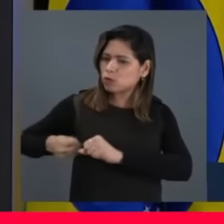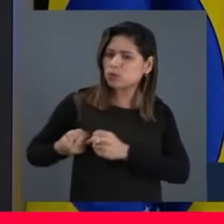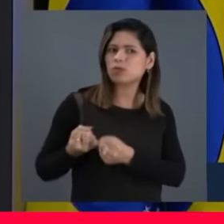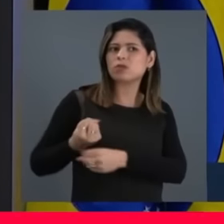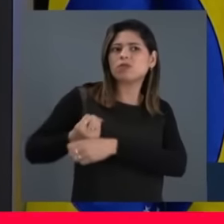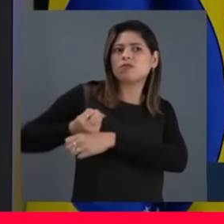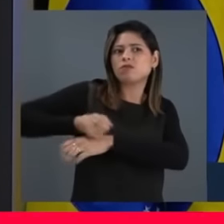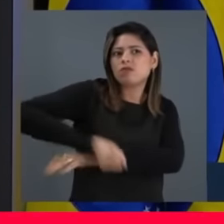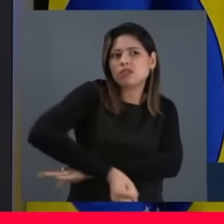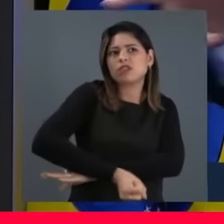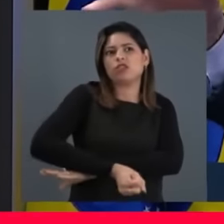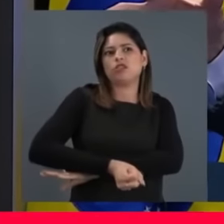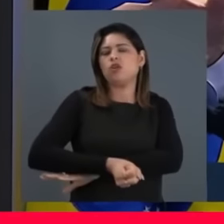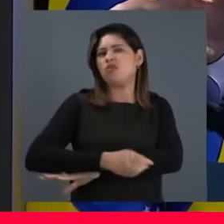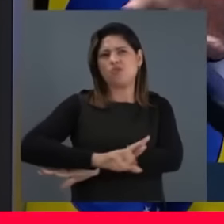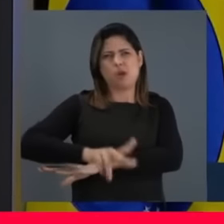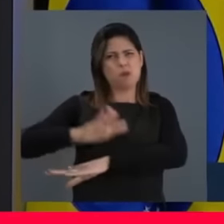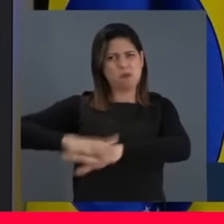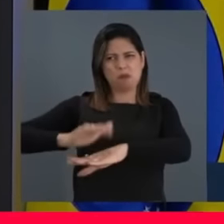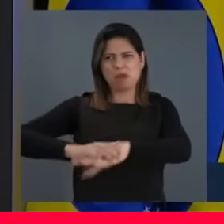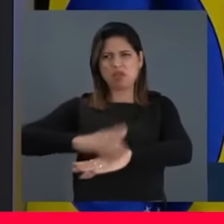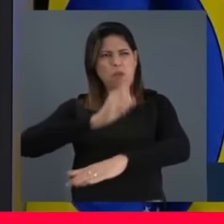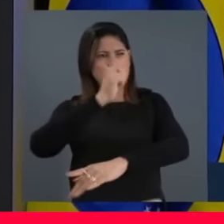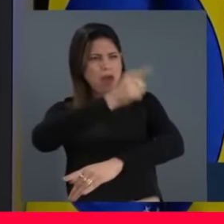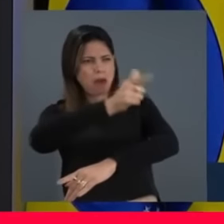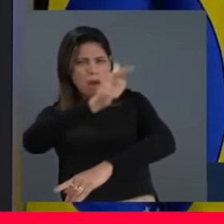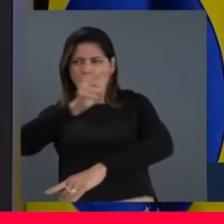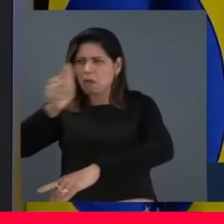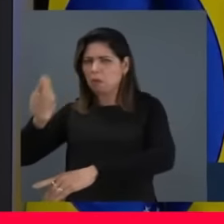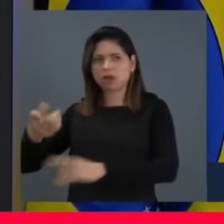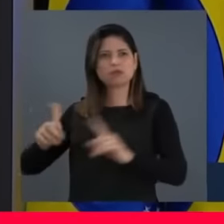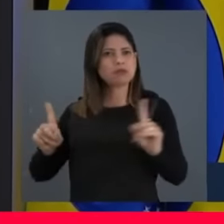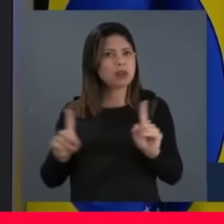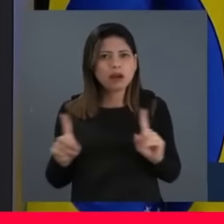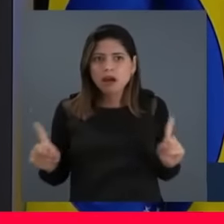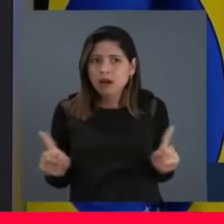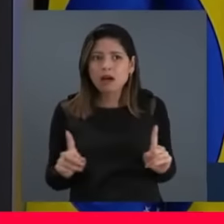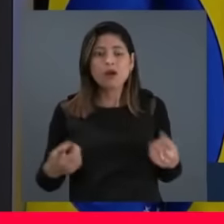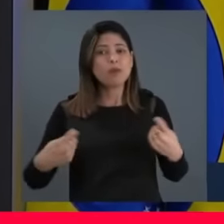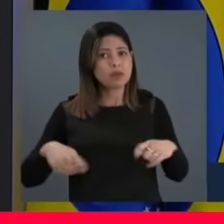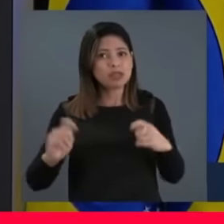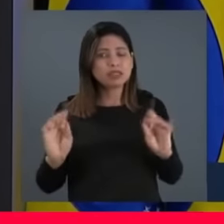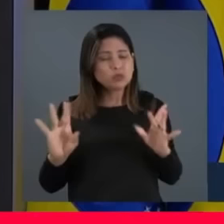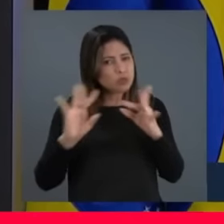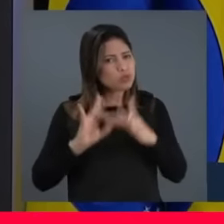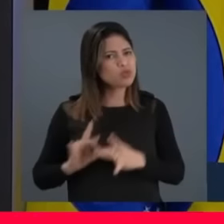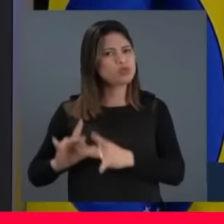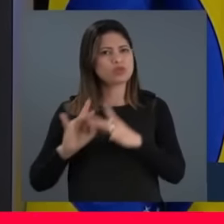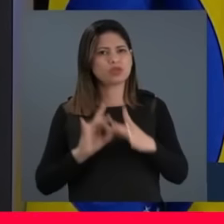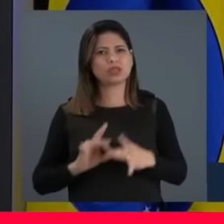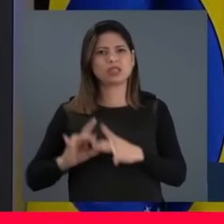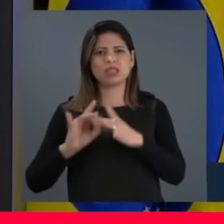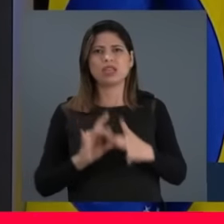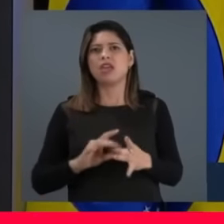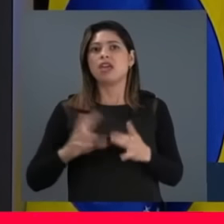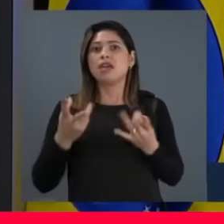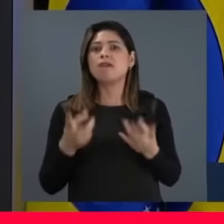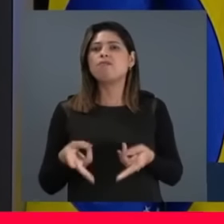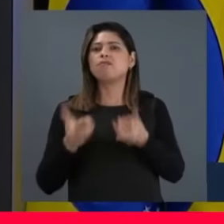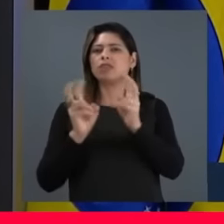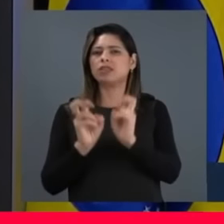hora de de apontar culpados mas é preciso olhar pra realidade e verificar se o